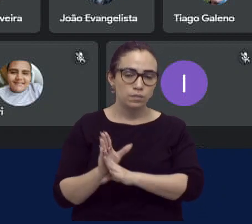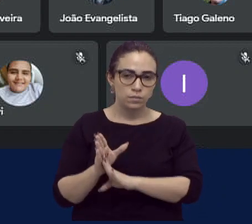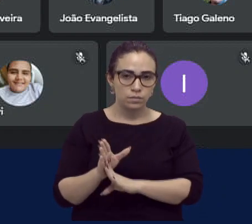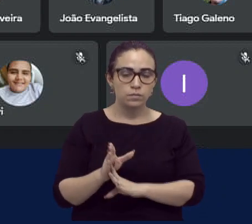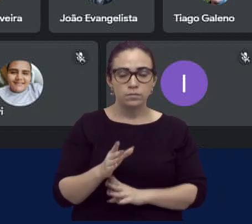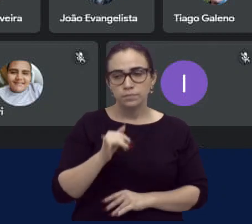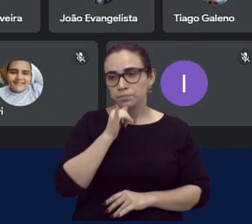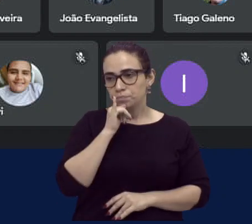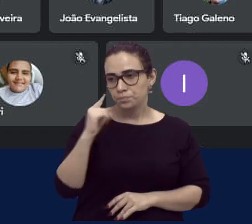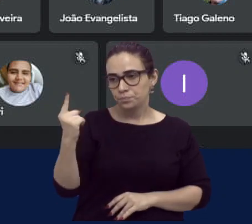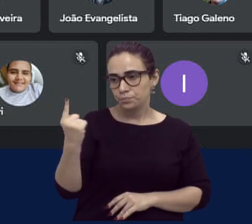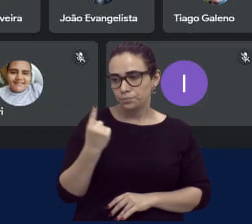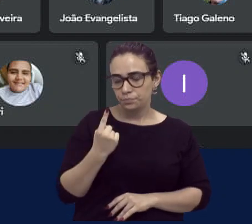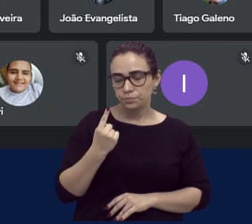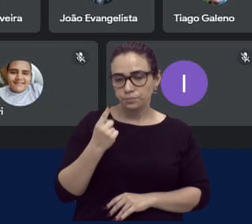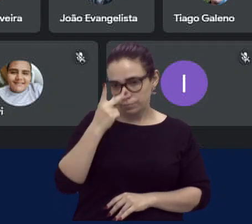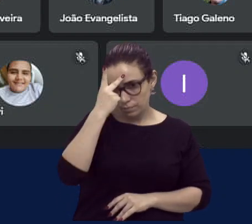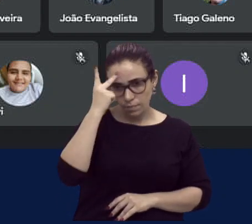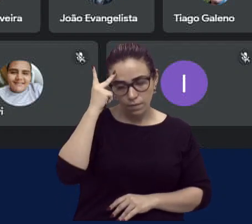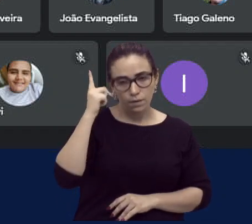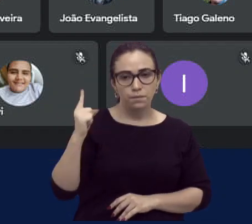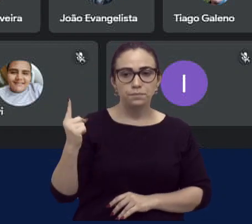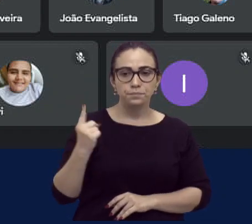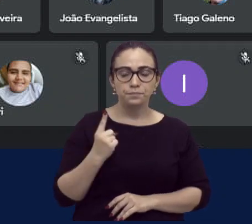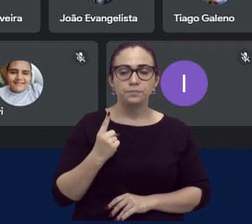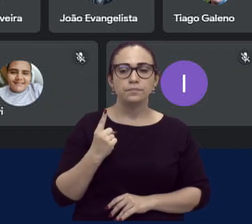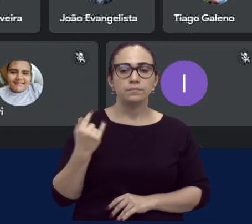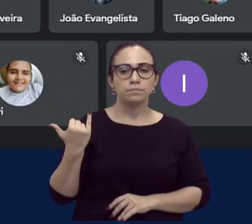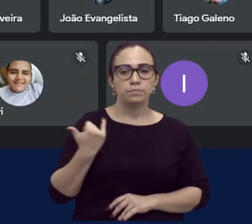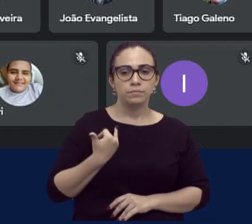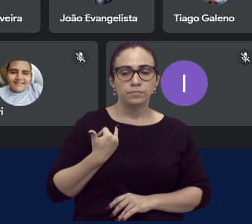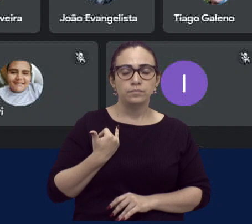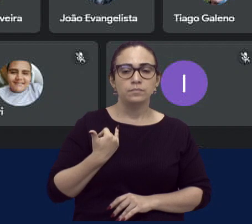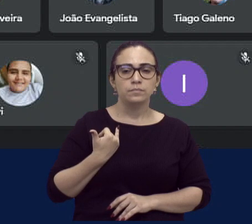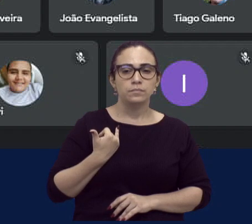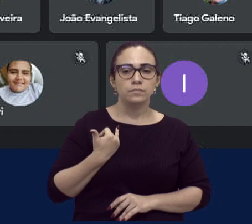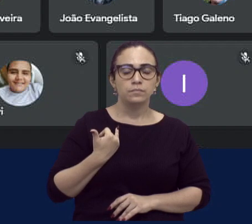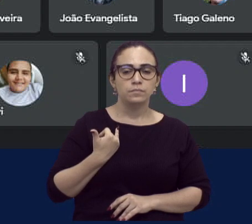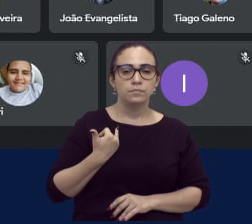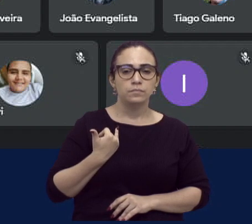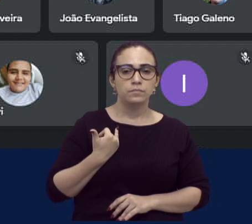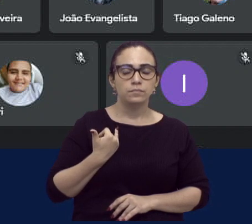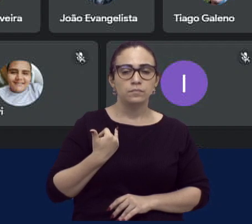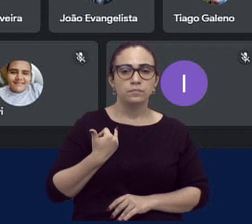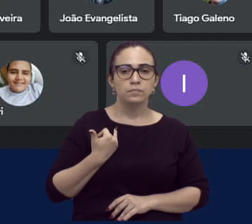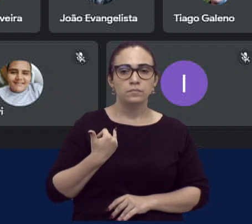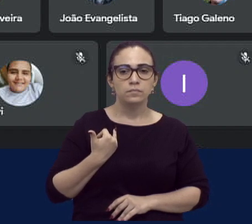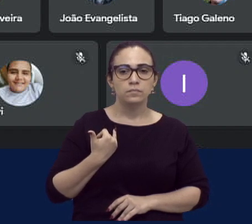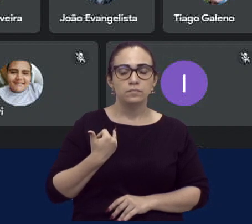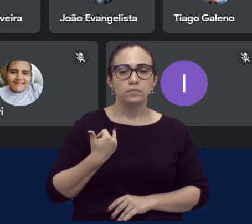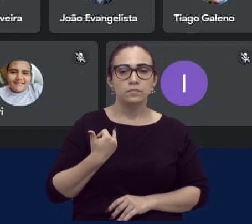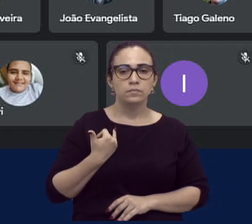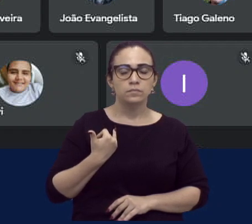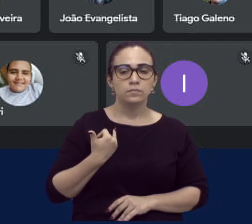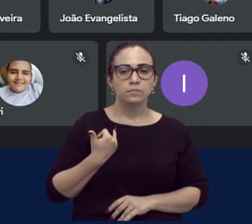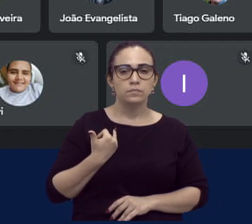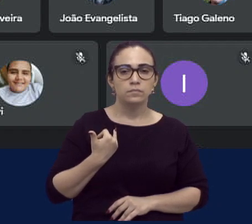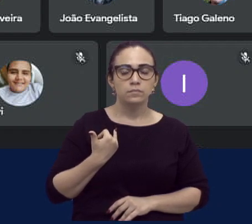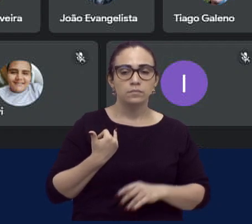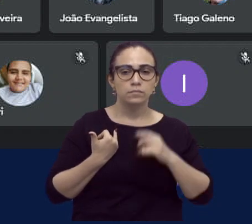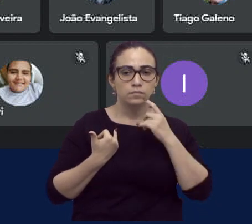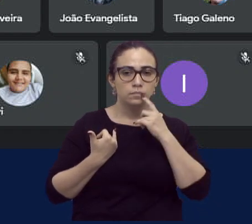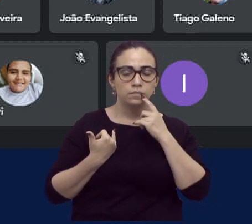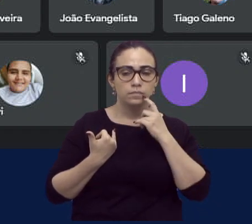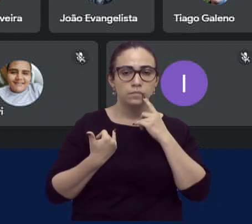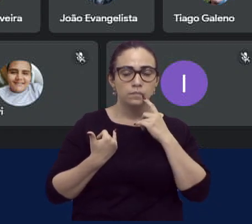Alguém chega para você e diz assim, fulano, por exemplo, vamos retornar à história dos